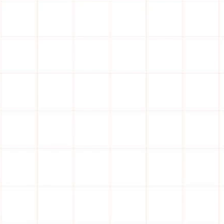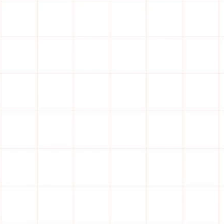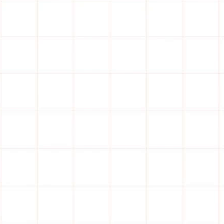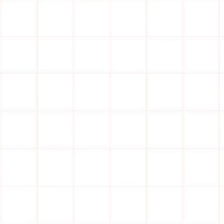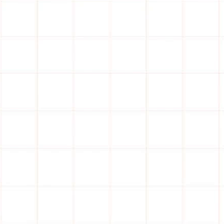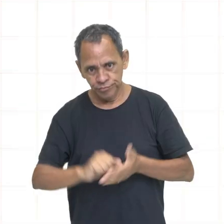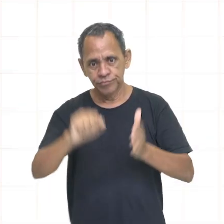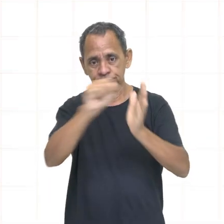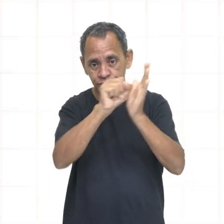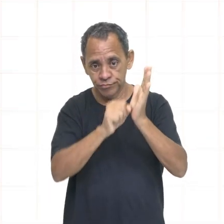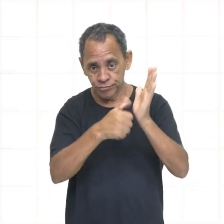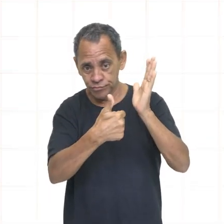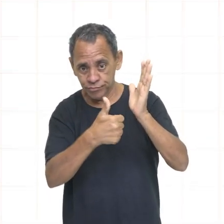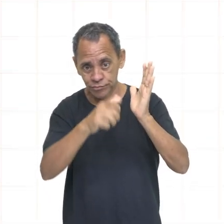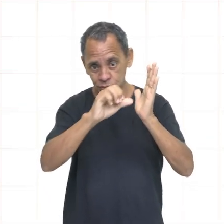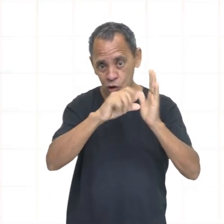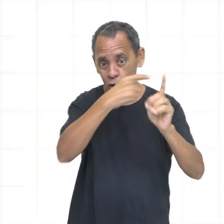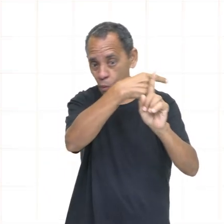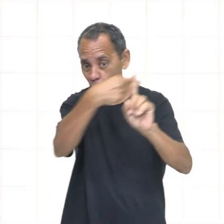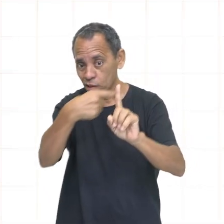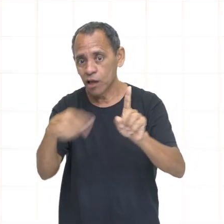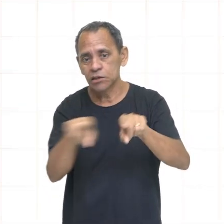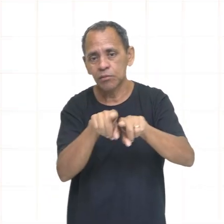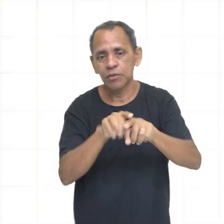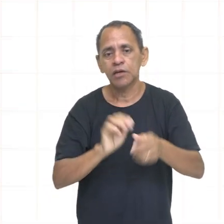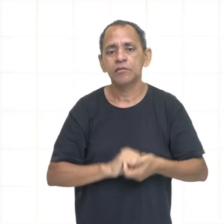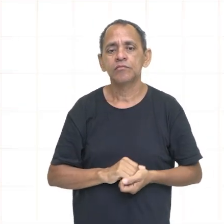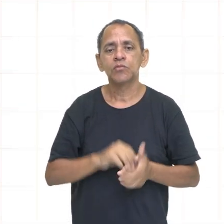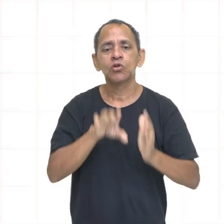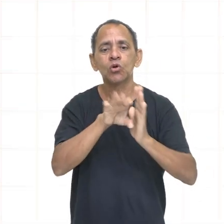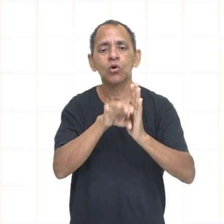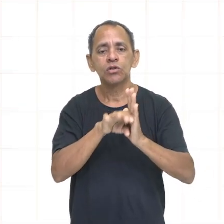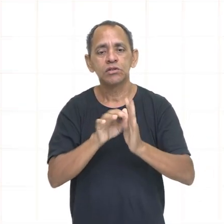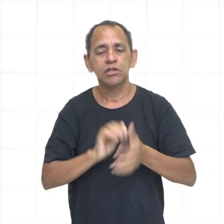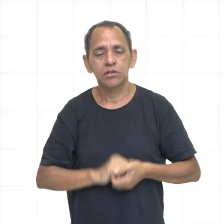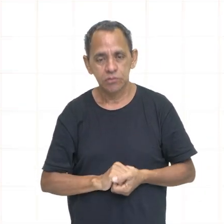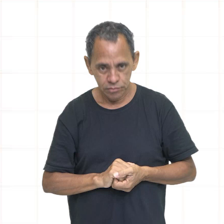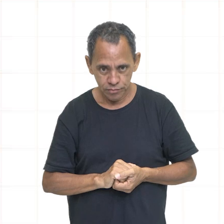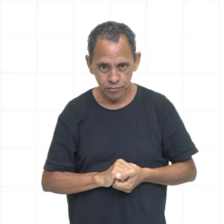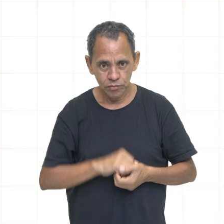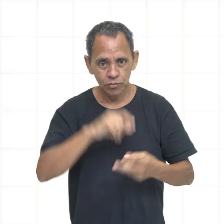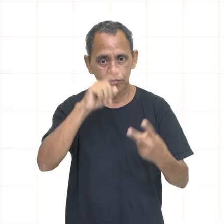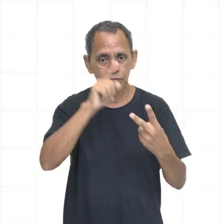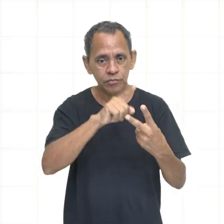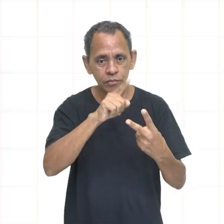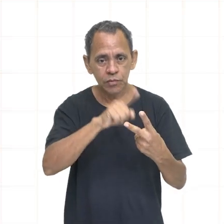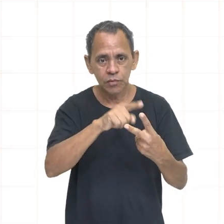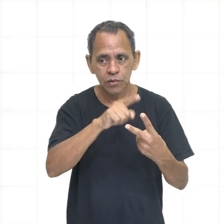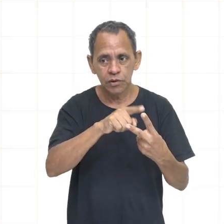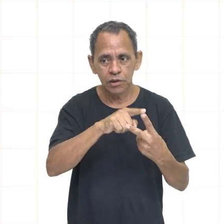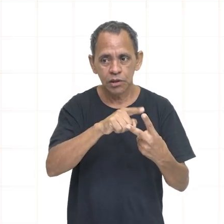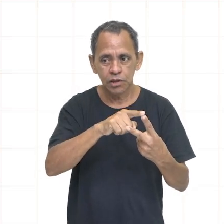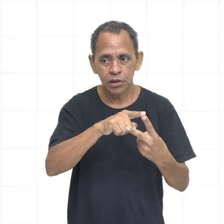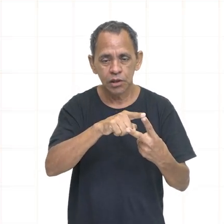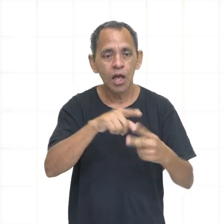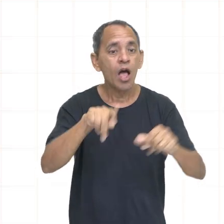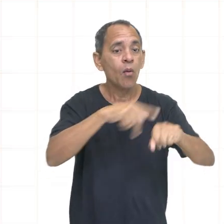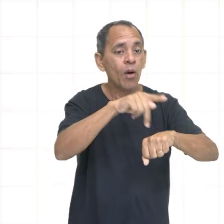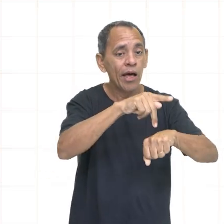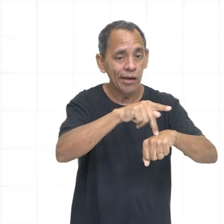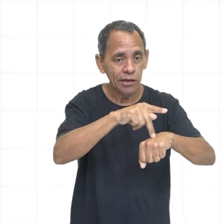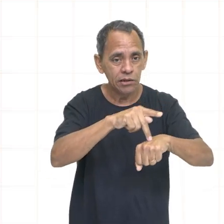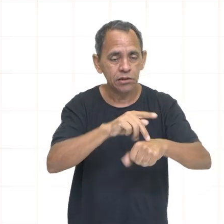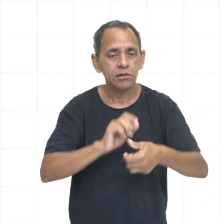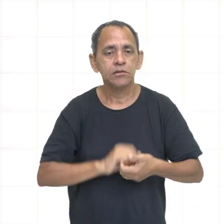gente? Vamos entender, então, o conceito de nacionalismo. Professor, o que é nacionalismo? Com o